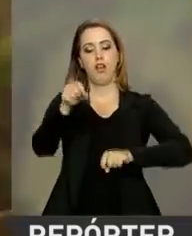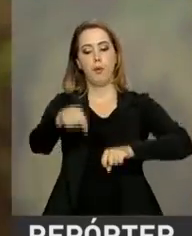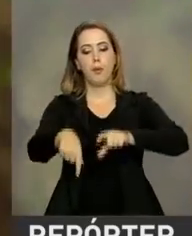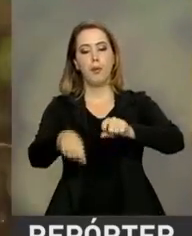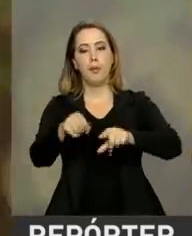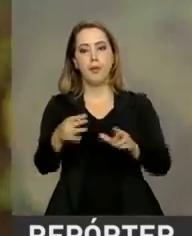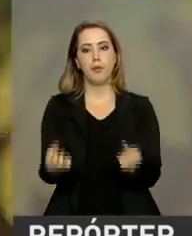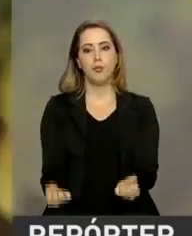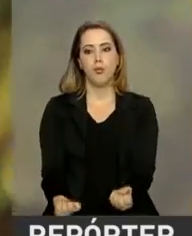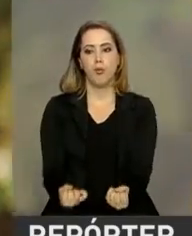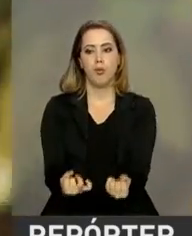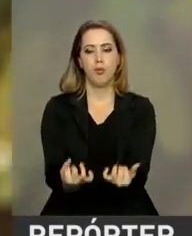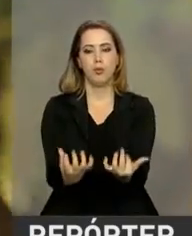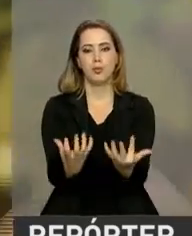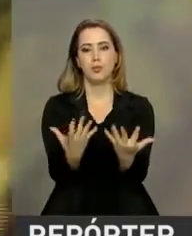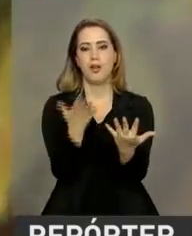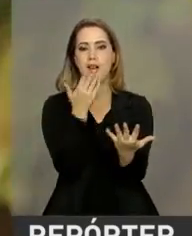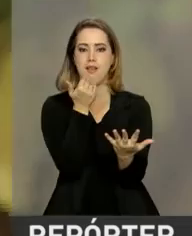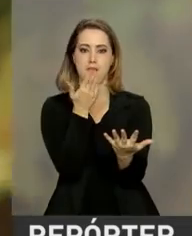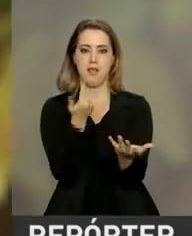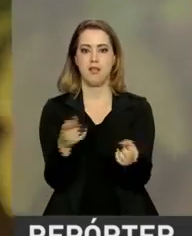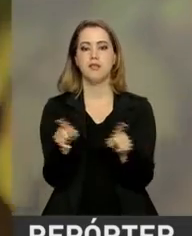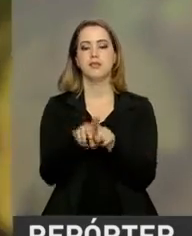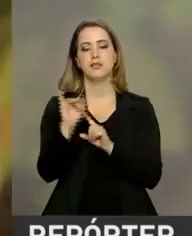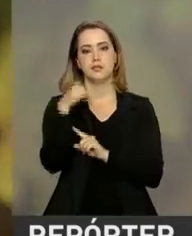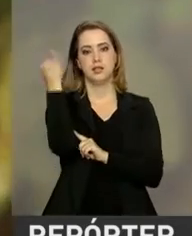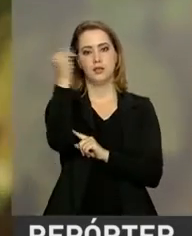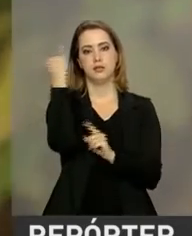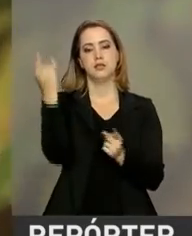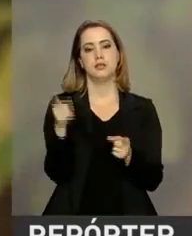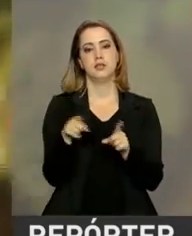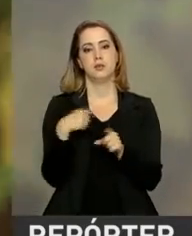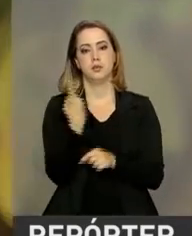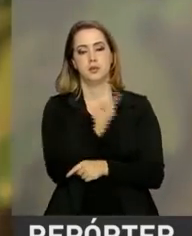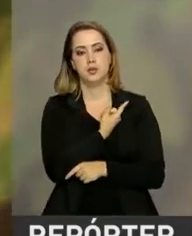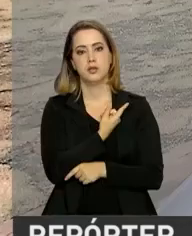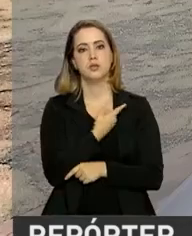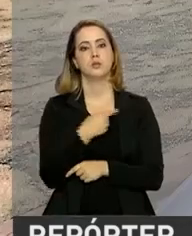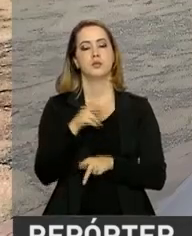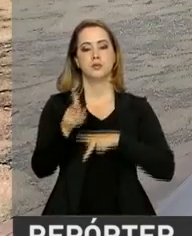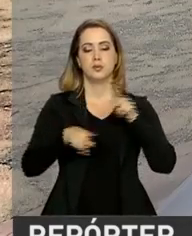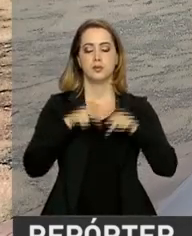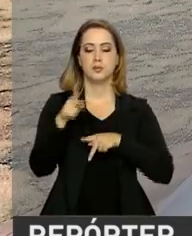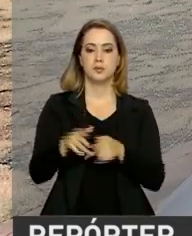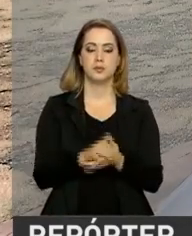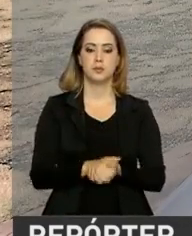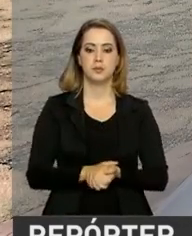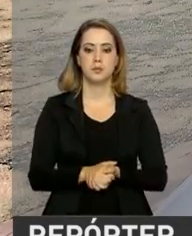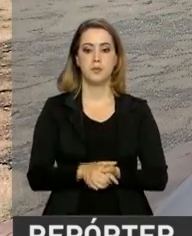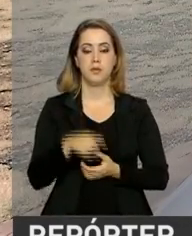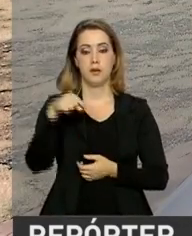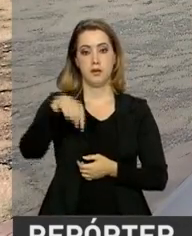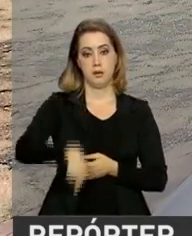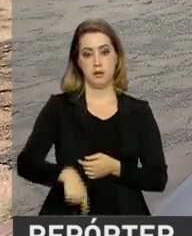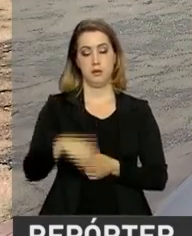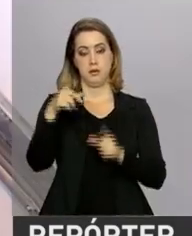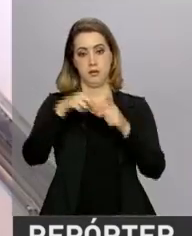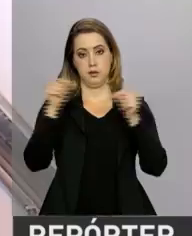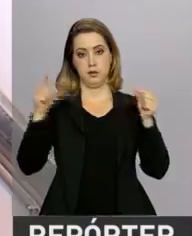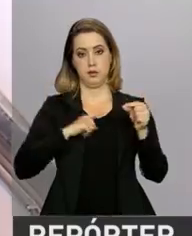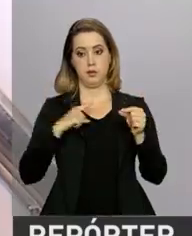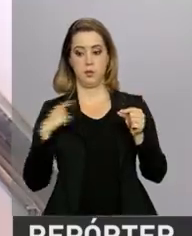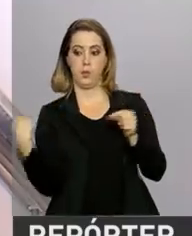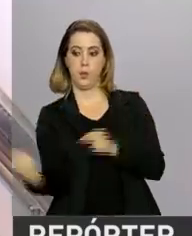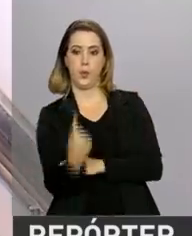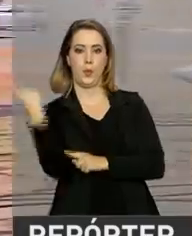trabalha com a produção de alimentos nem que são tão importantes para a nossa população em brasília uma das atrações fica por conta do foguete